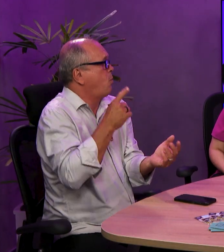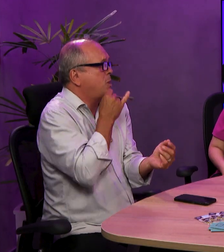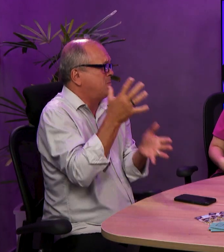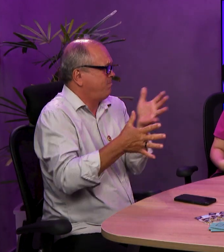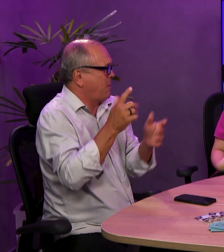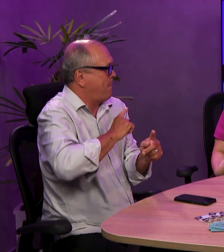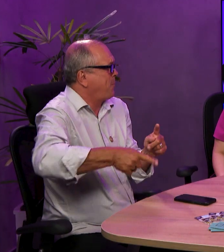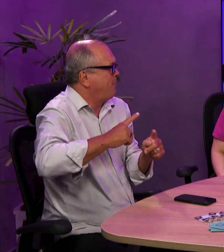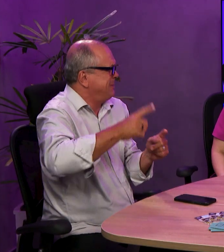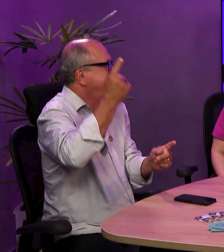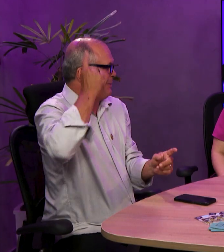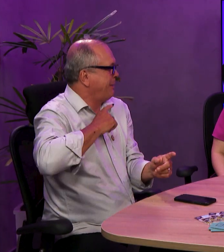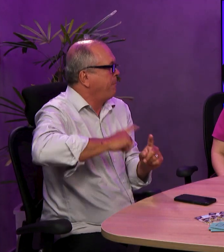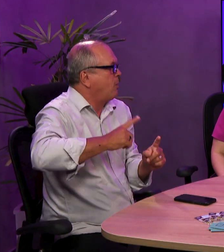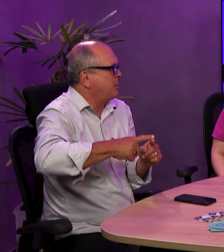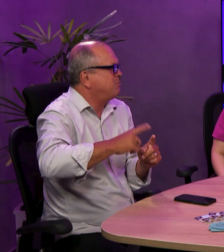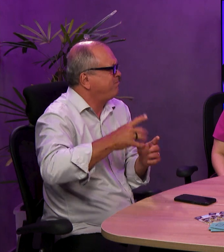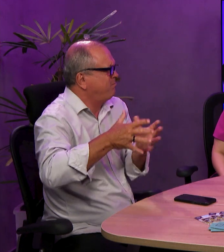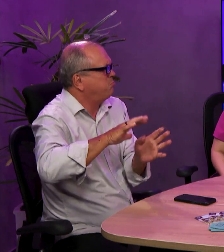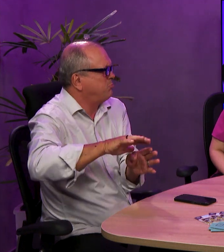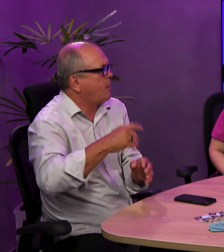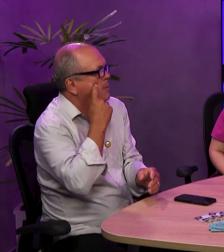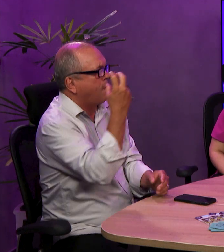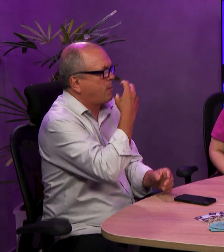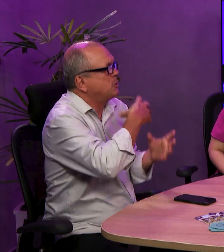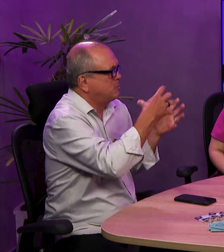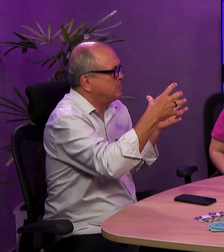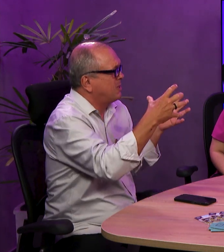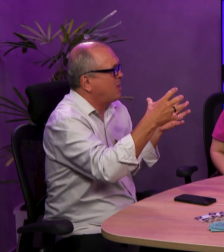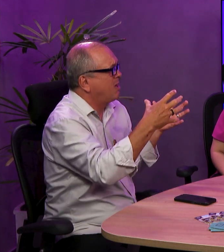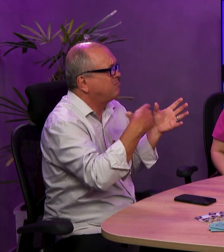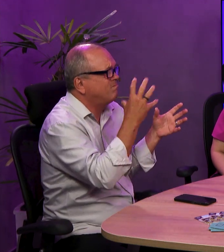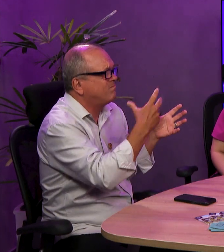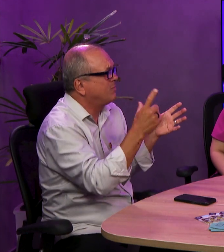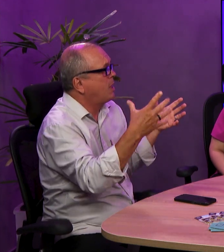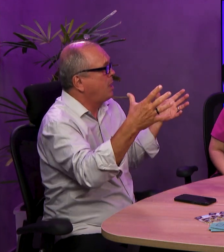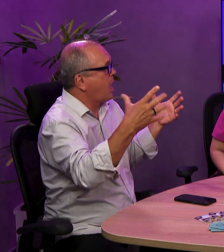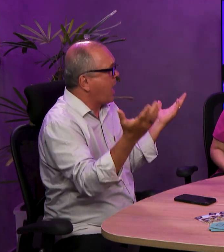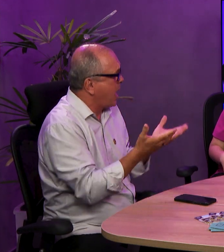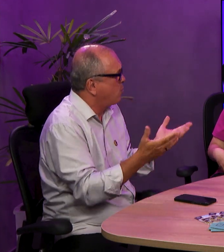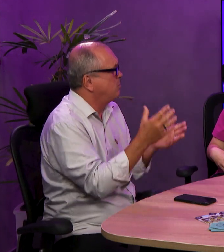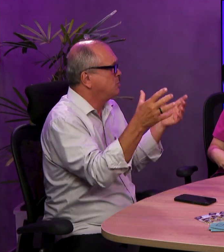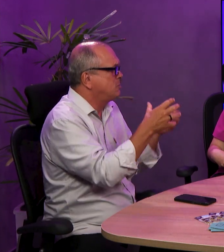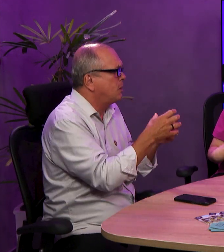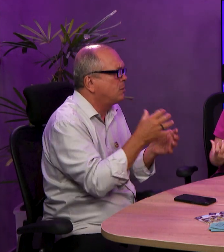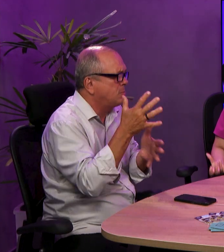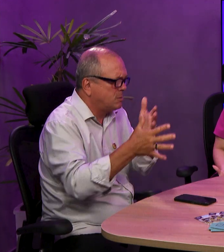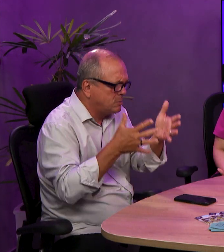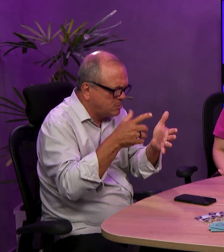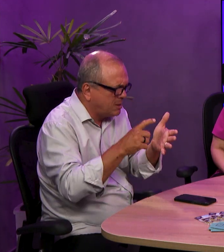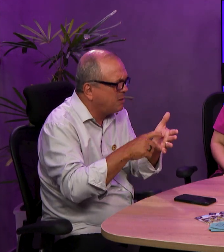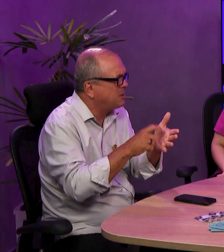né, se desenvolva. E eu passei por um período em que a Libras era como